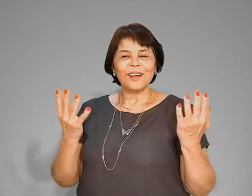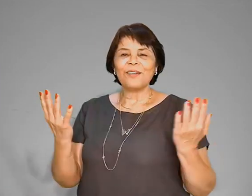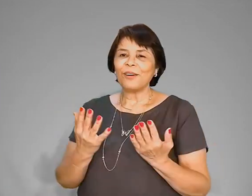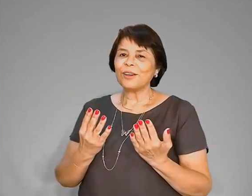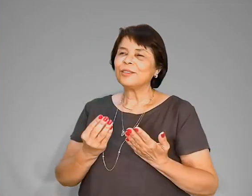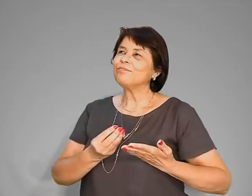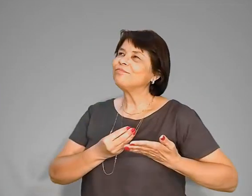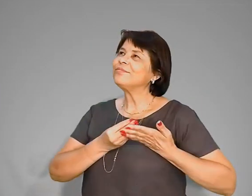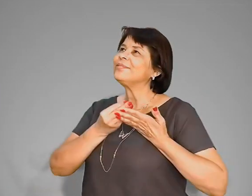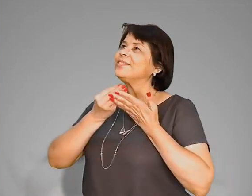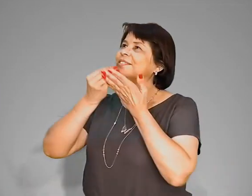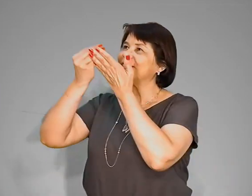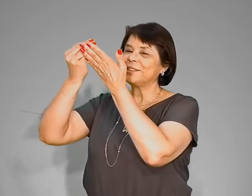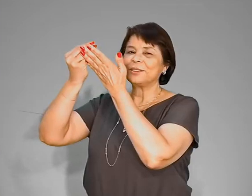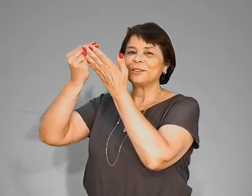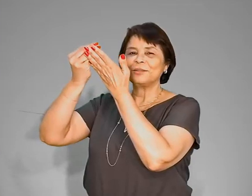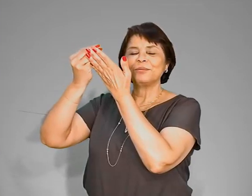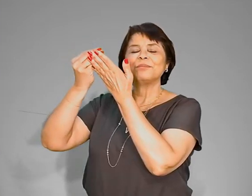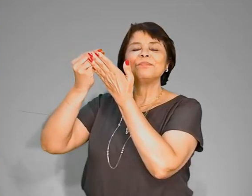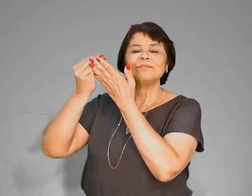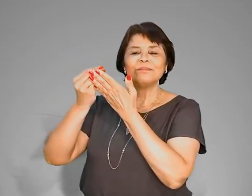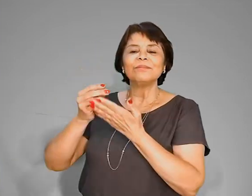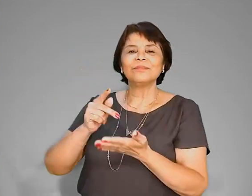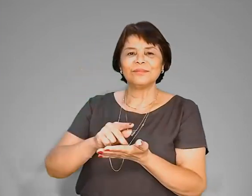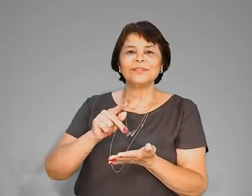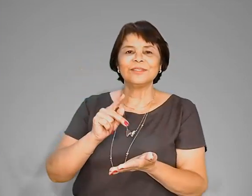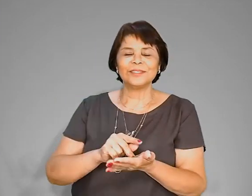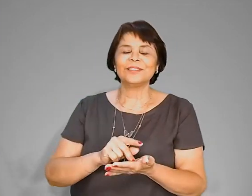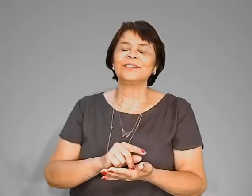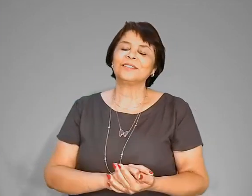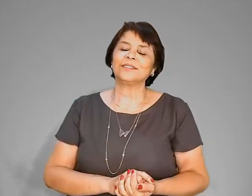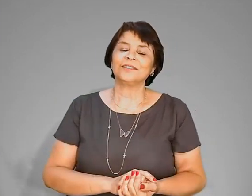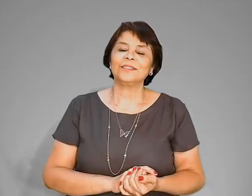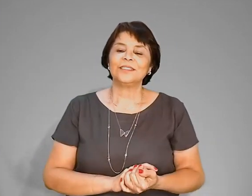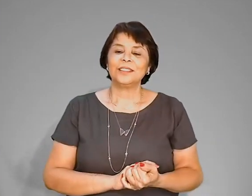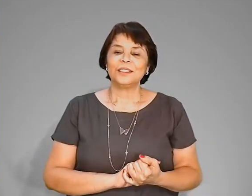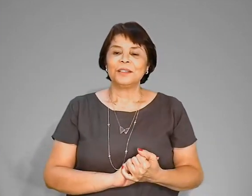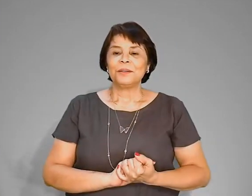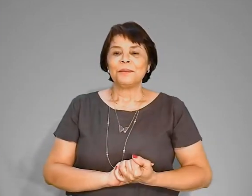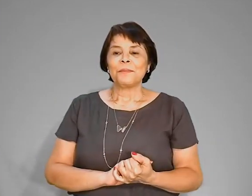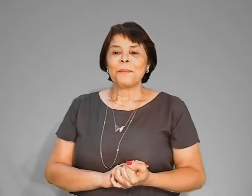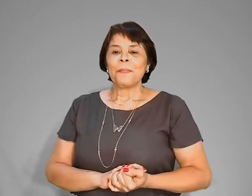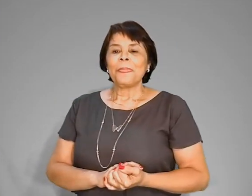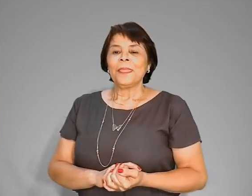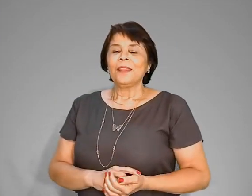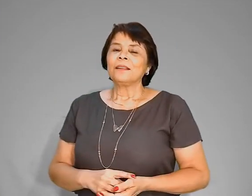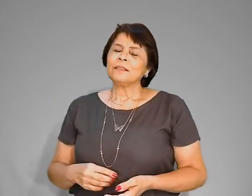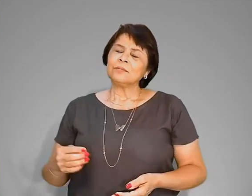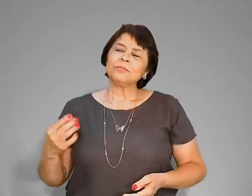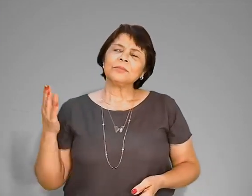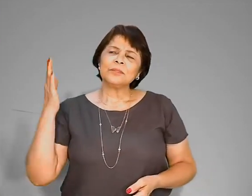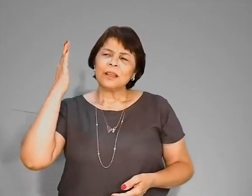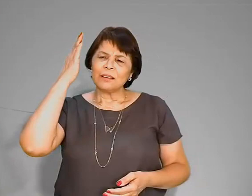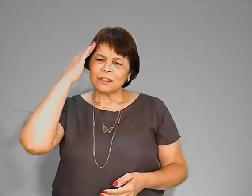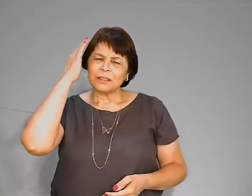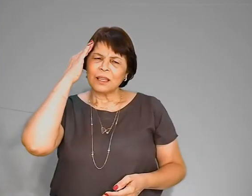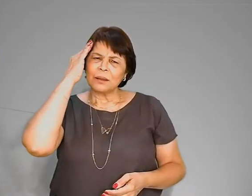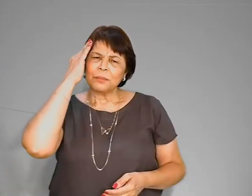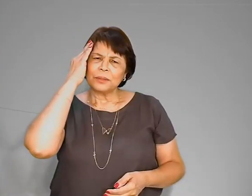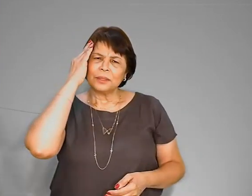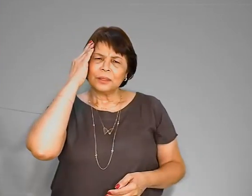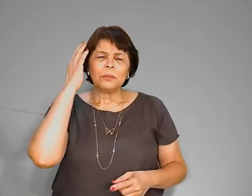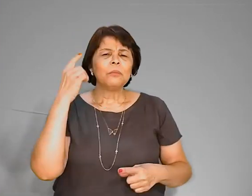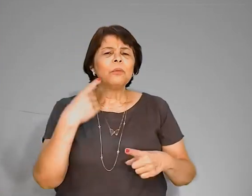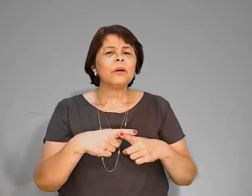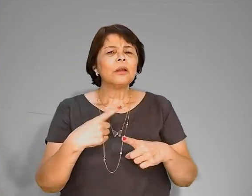um lugar, um templo. Sabe para que ele está fazendo aquele templo? Para ele